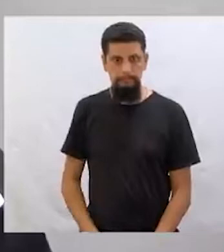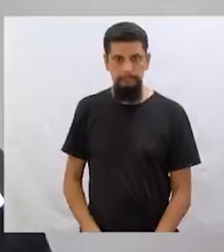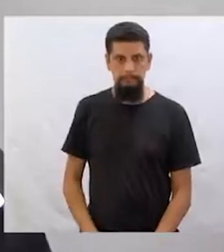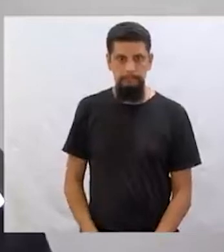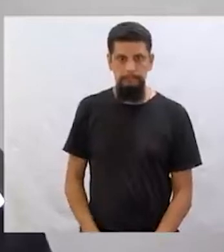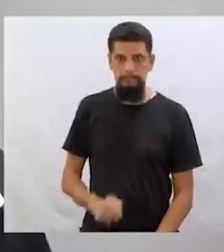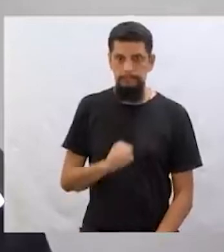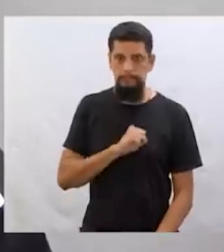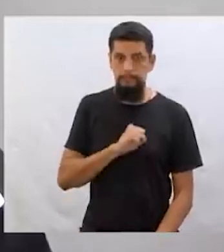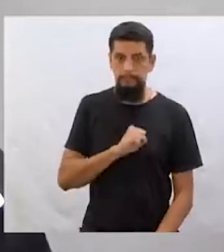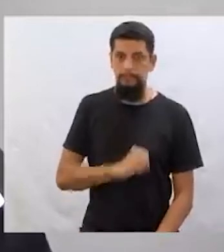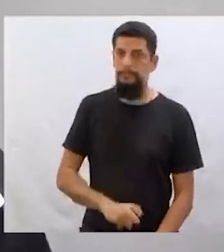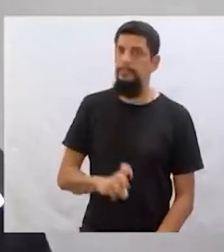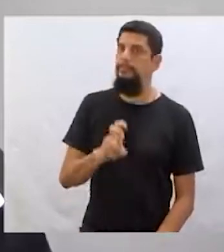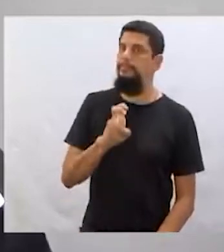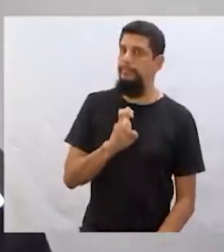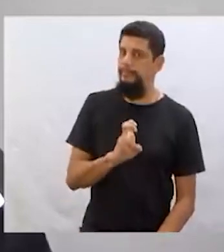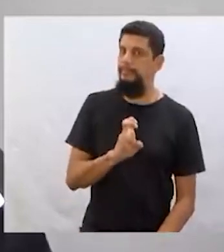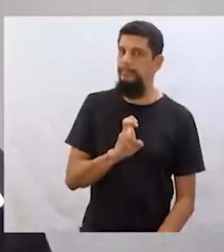Vamos ver aqui o número.